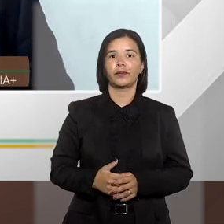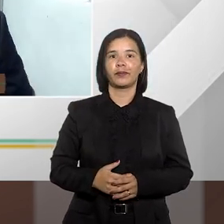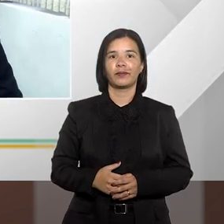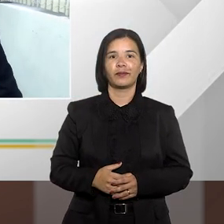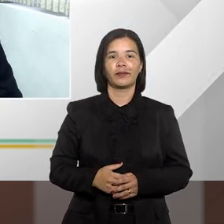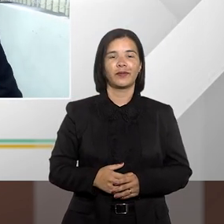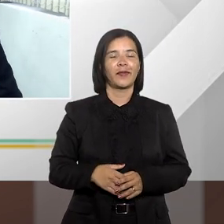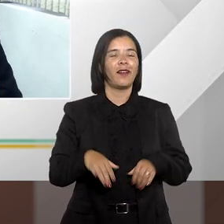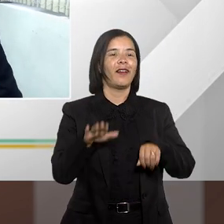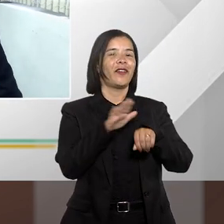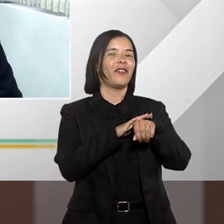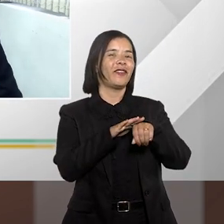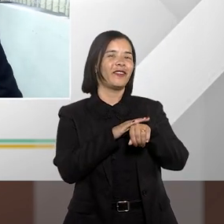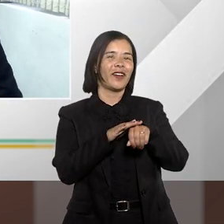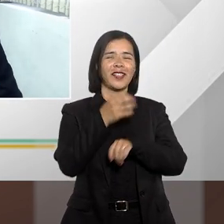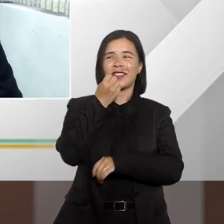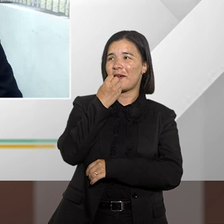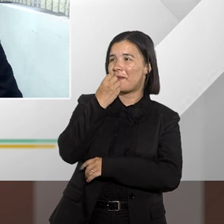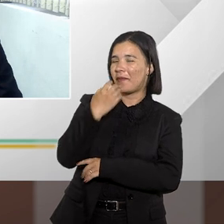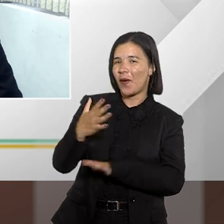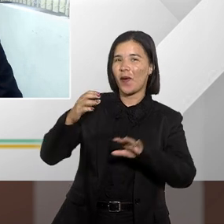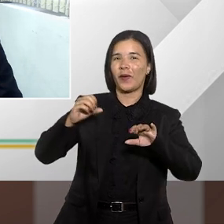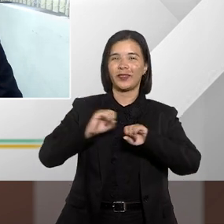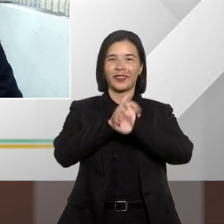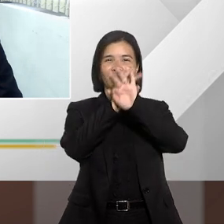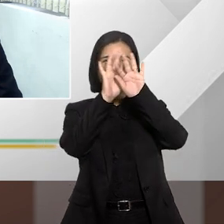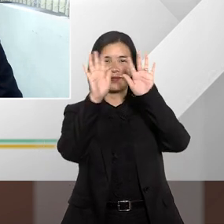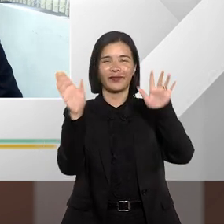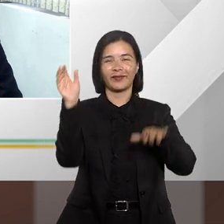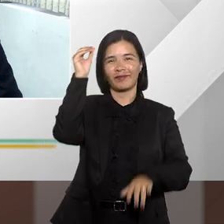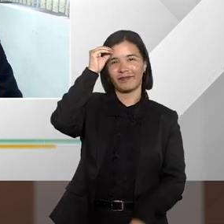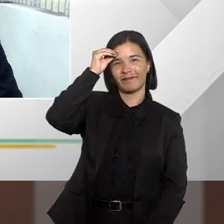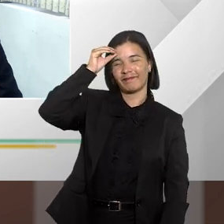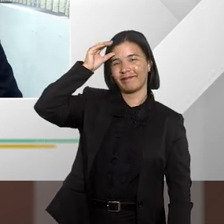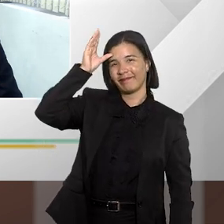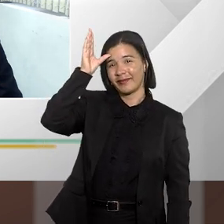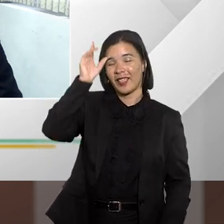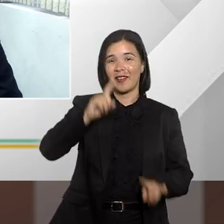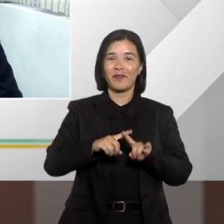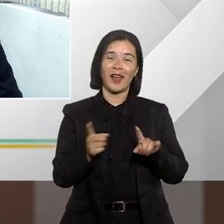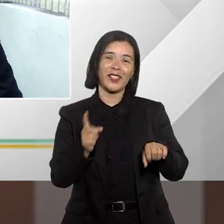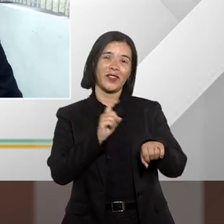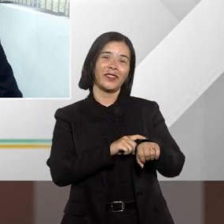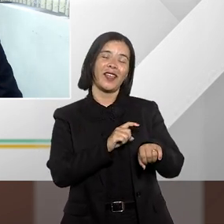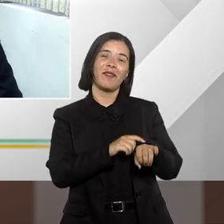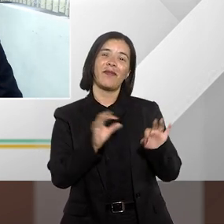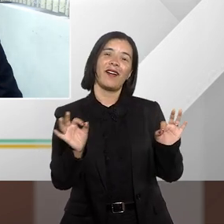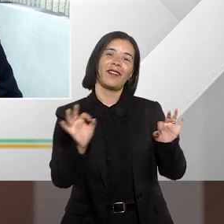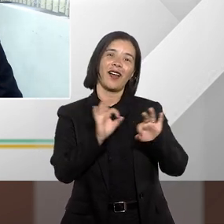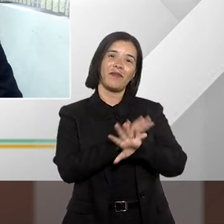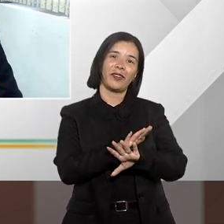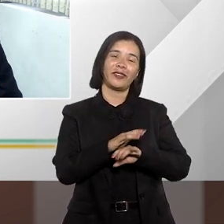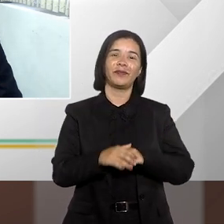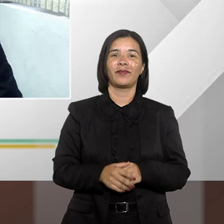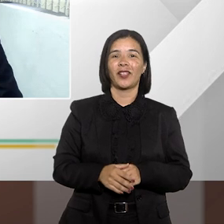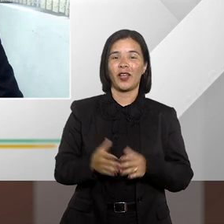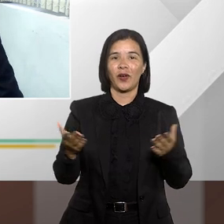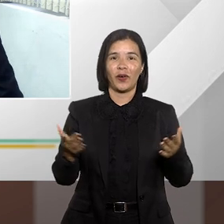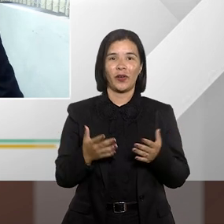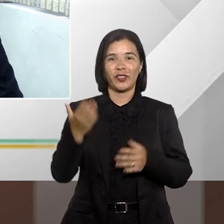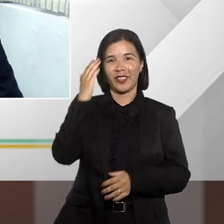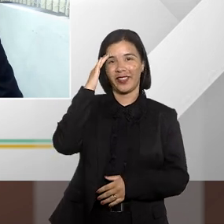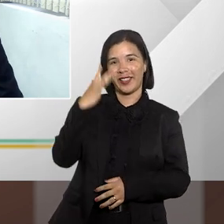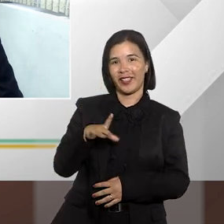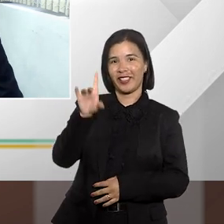Conversa tão boa, esclarecedora, enriquecedora, mas infelizmente nosso tempo chegou ao fim. Esse foi o Entender Direito de hoje sobre